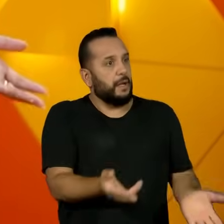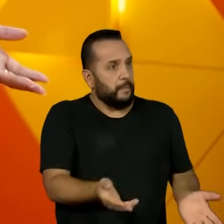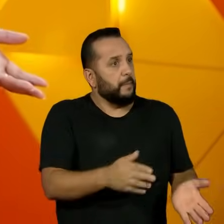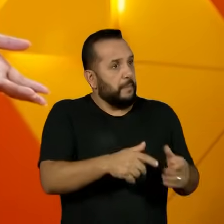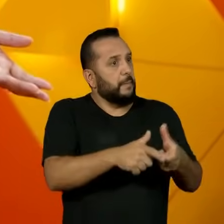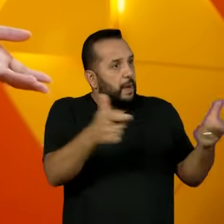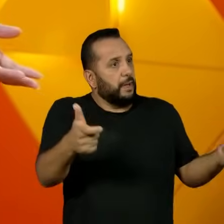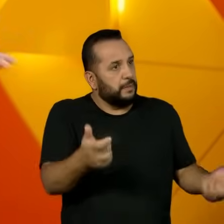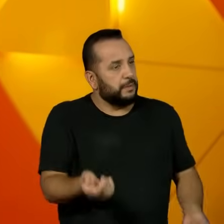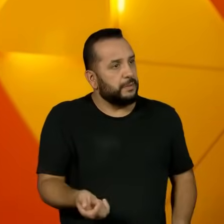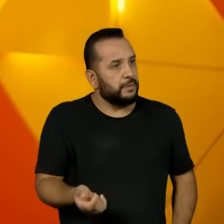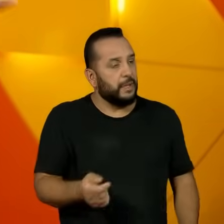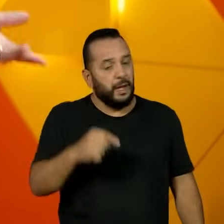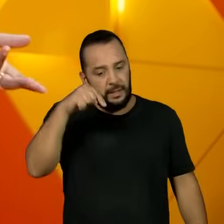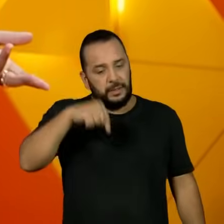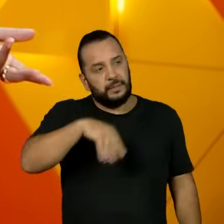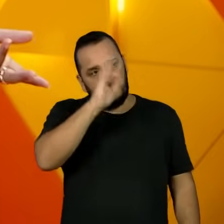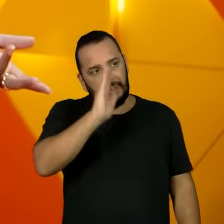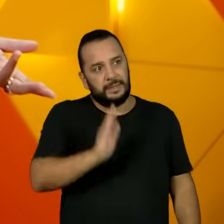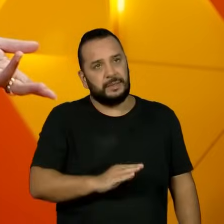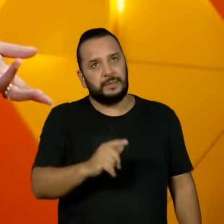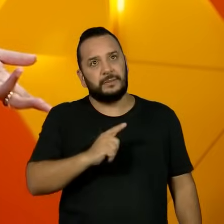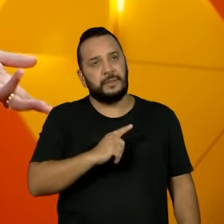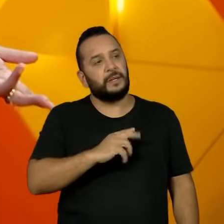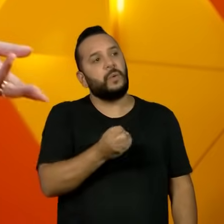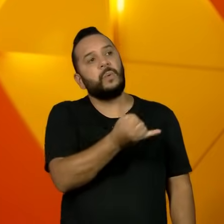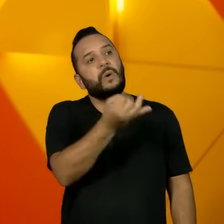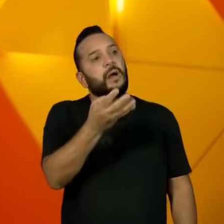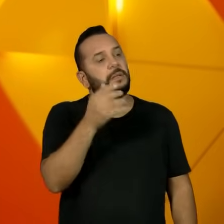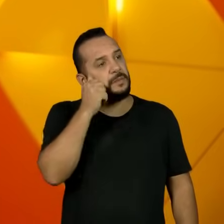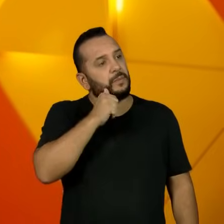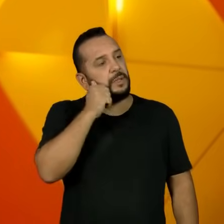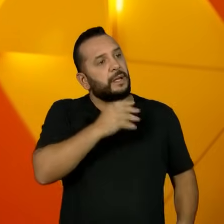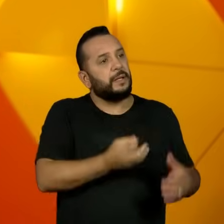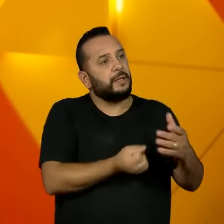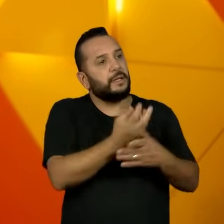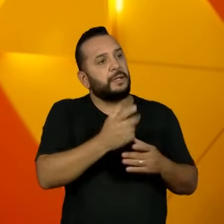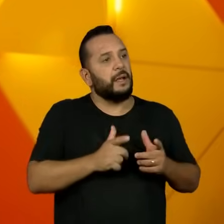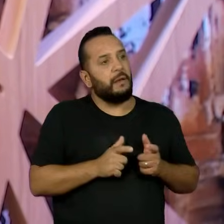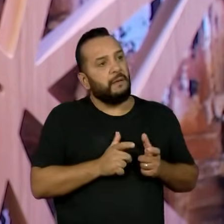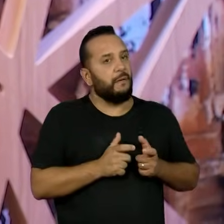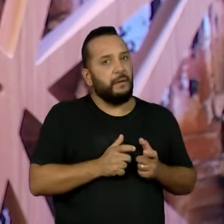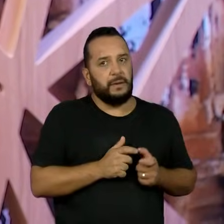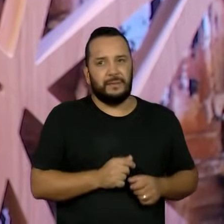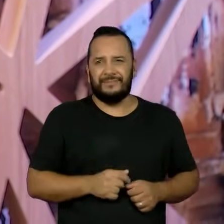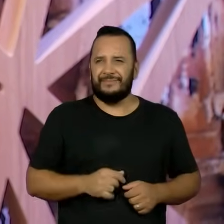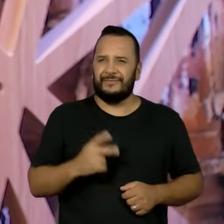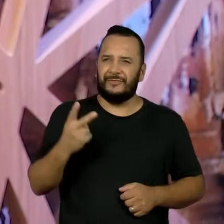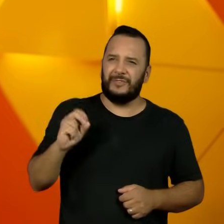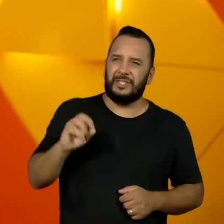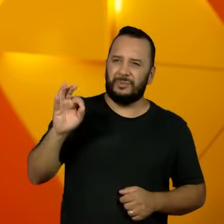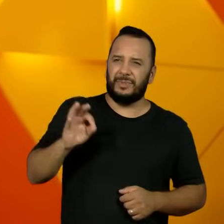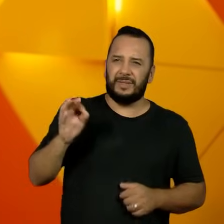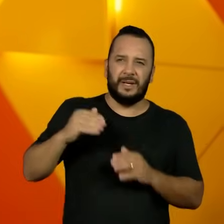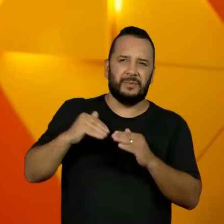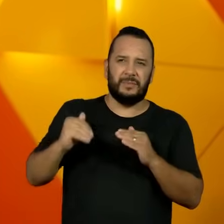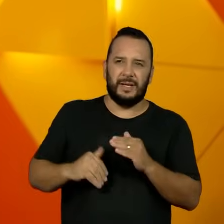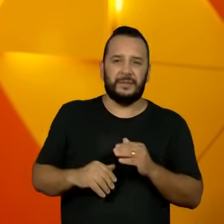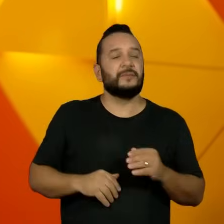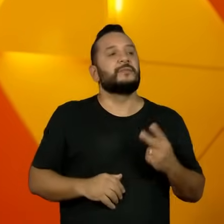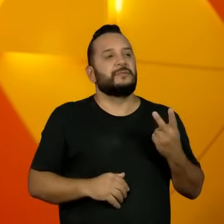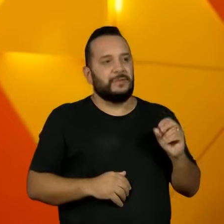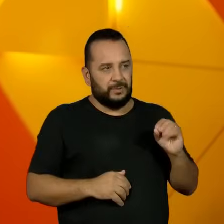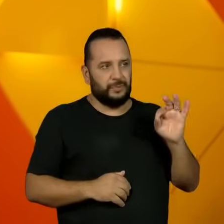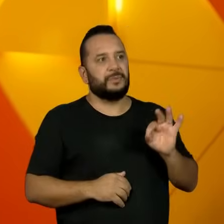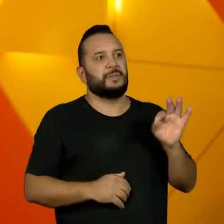aqui no Brasil, por exemplo, Tainá, de um universo de quantas mulheres desenvolvedoras de jogos? Menos de 20%. Menos de 20%.